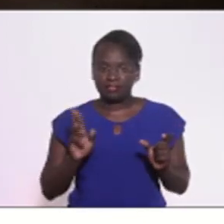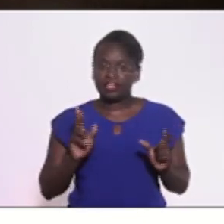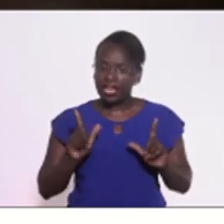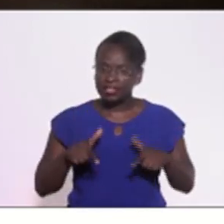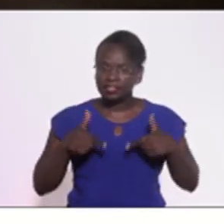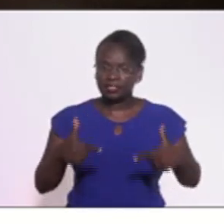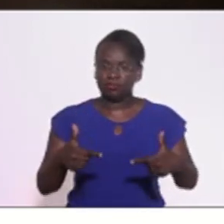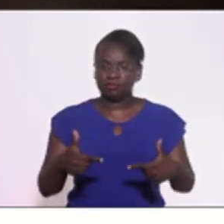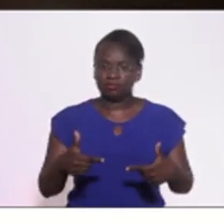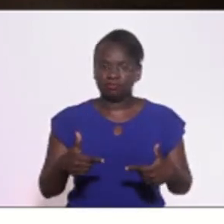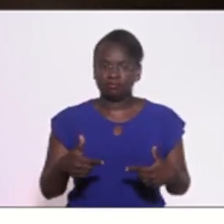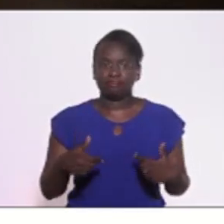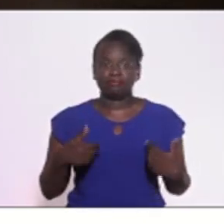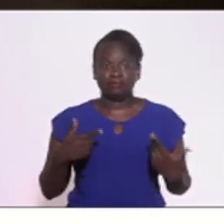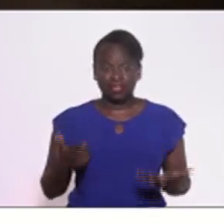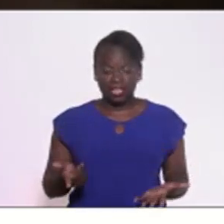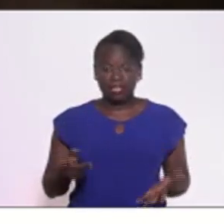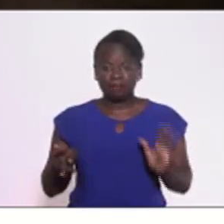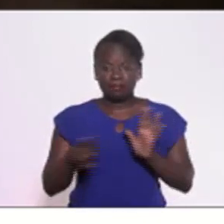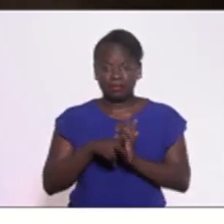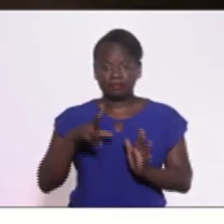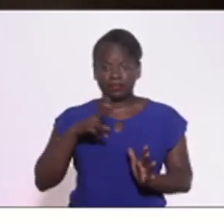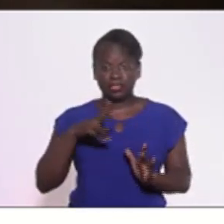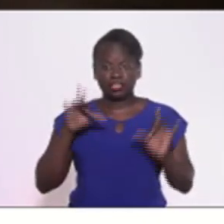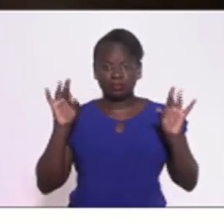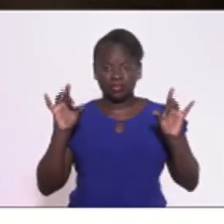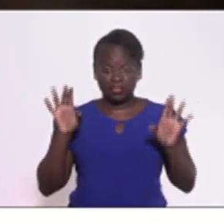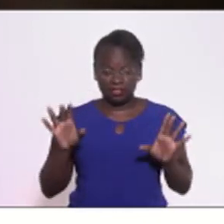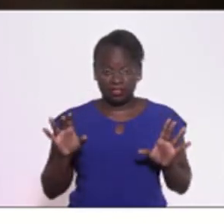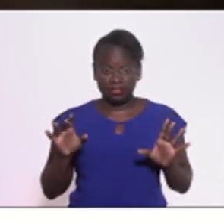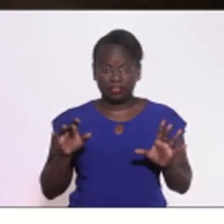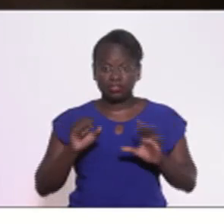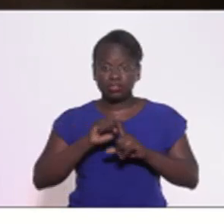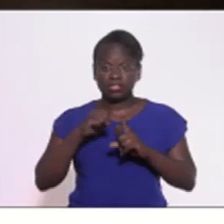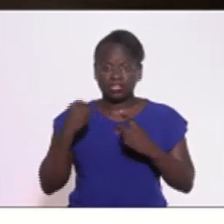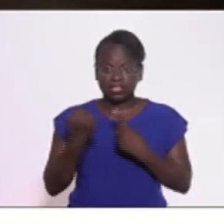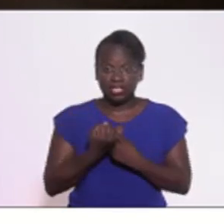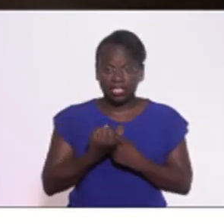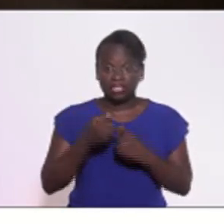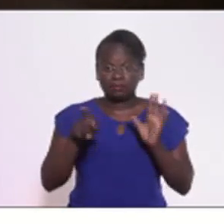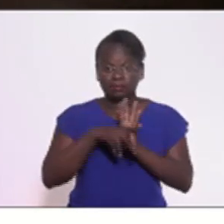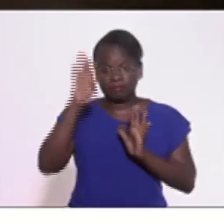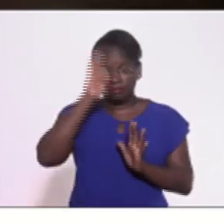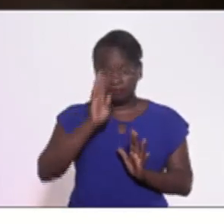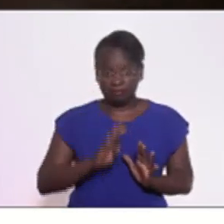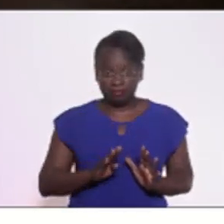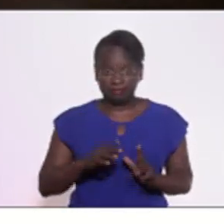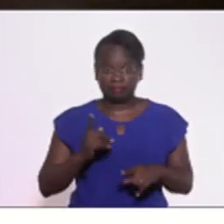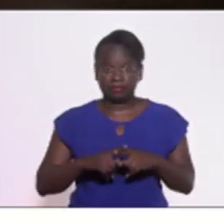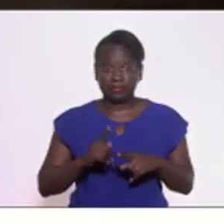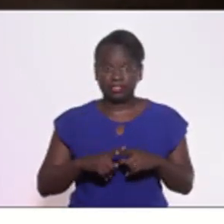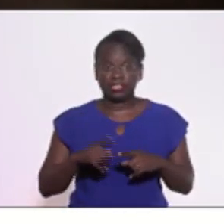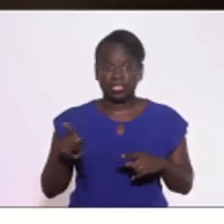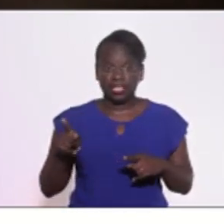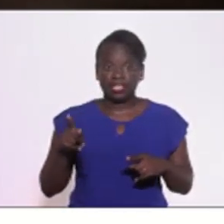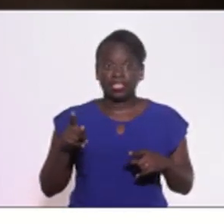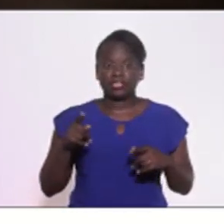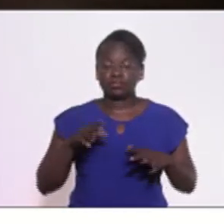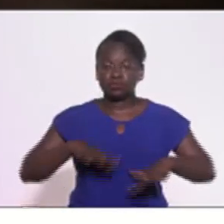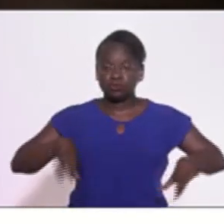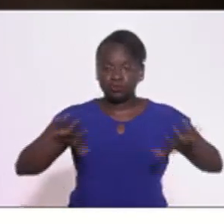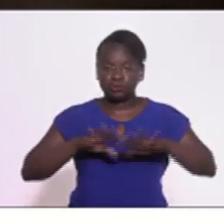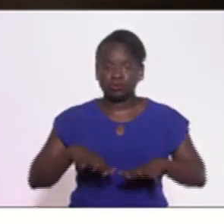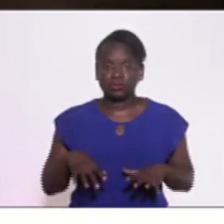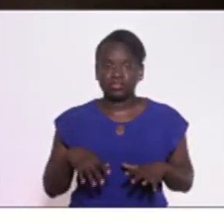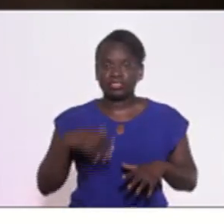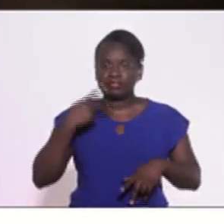ações. Isto é particularmente especial numa sociedade como a brasileira, que é pródiga em dicotomizar